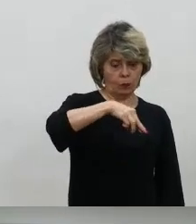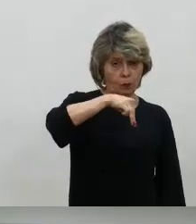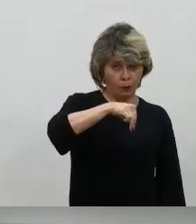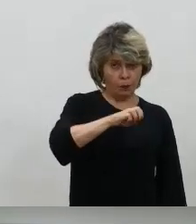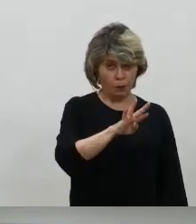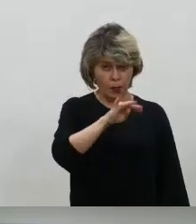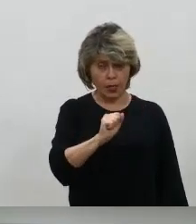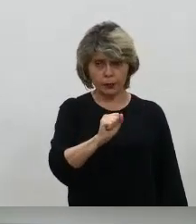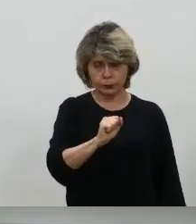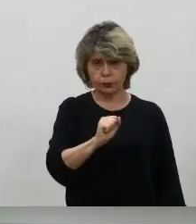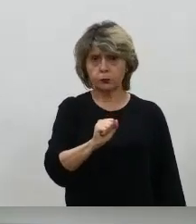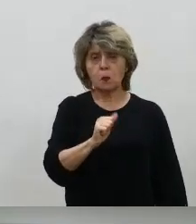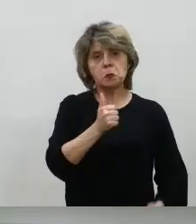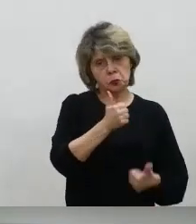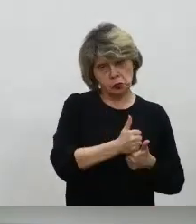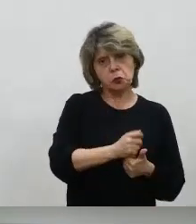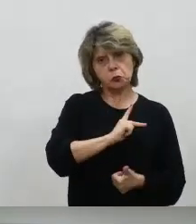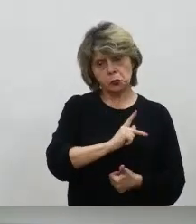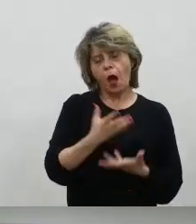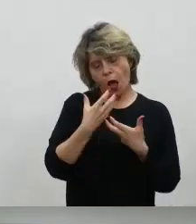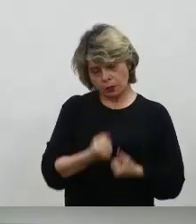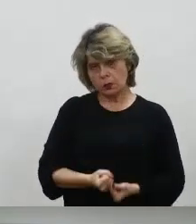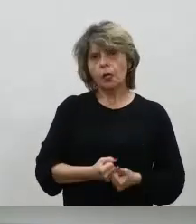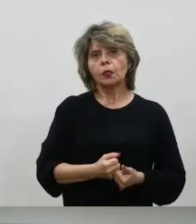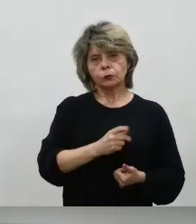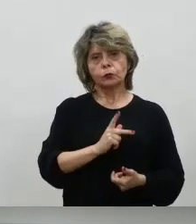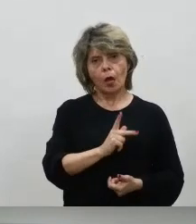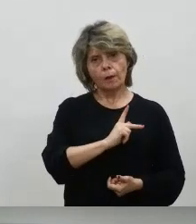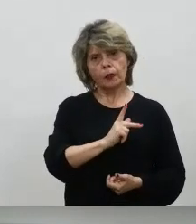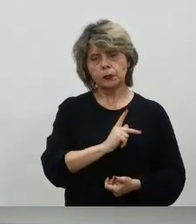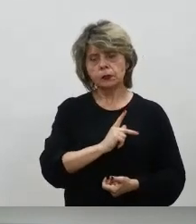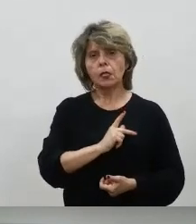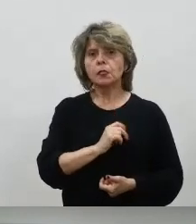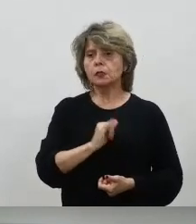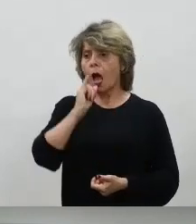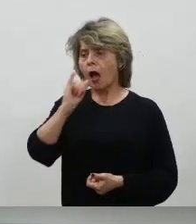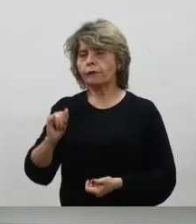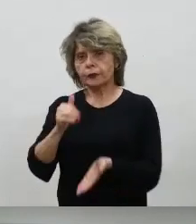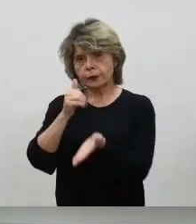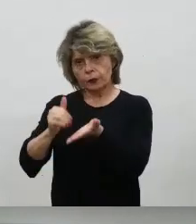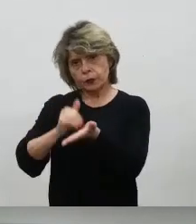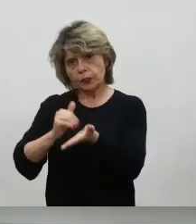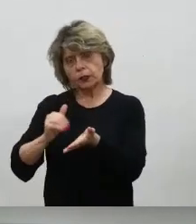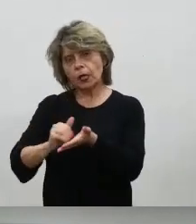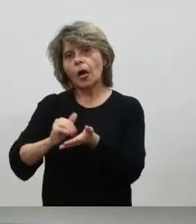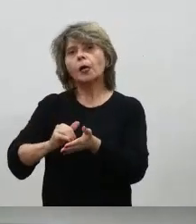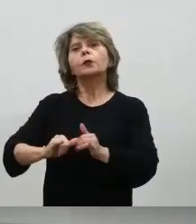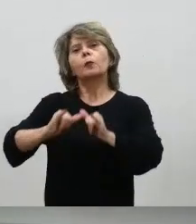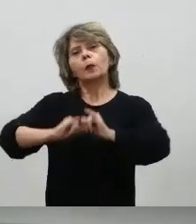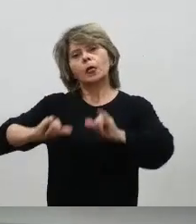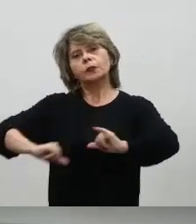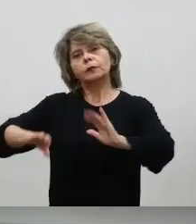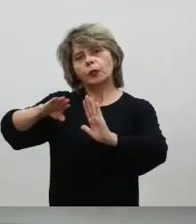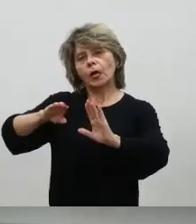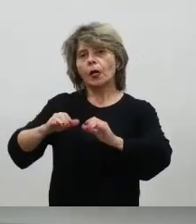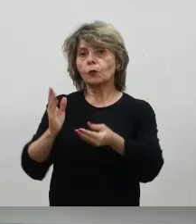a todos assuma a presidência e passa a palavra ao secretário do Estado uma leitura dos